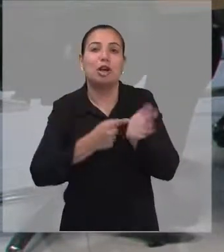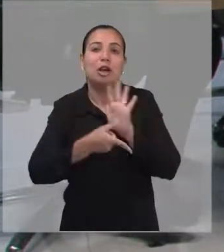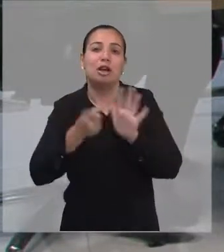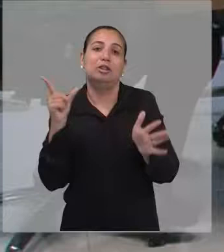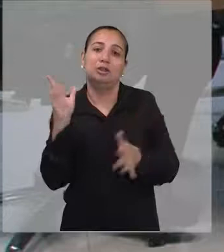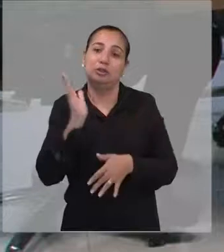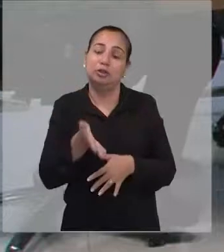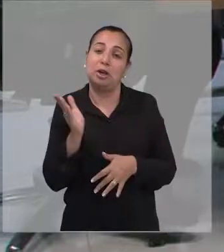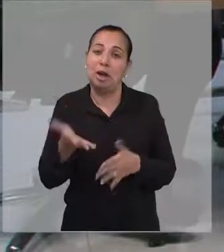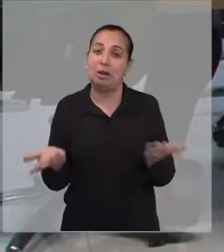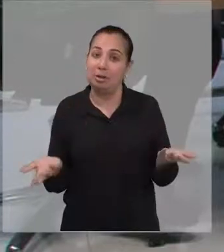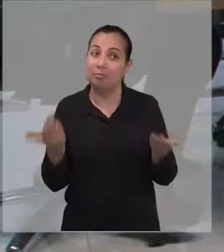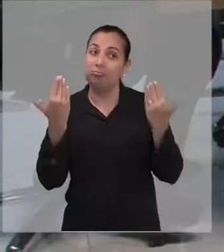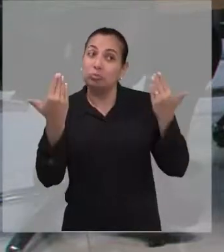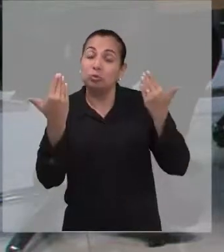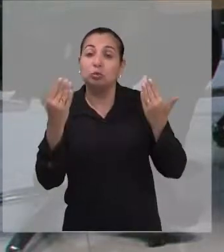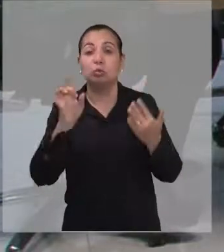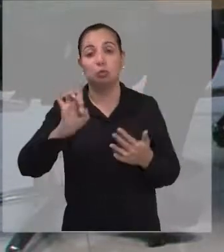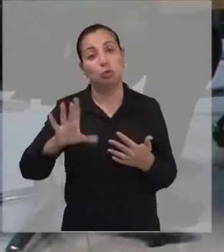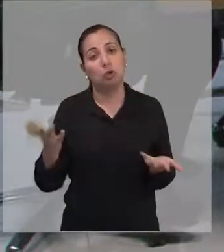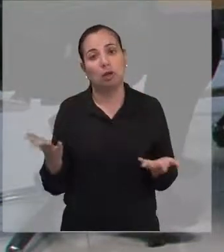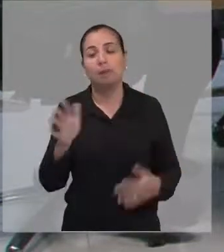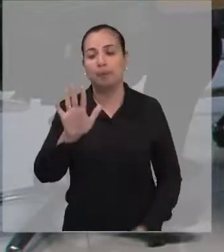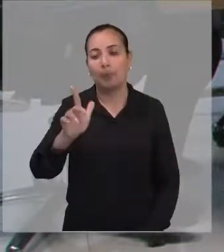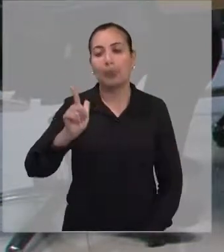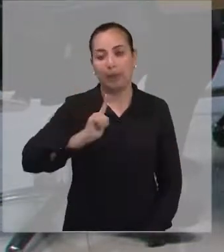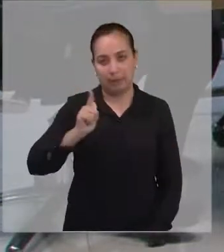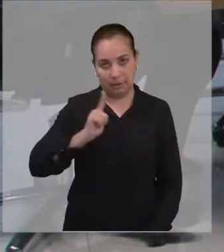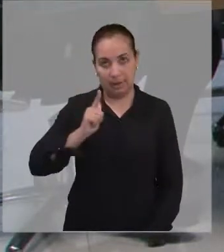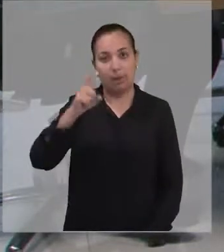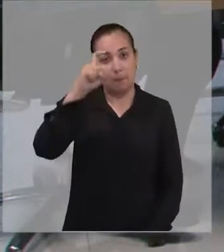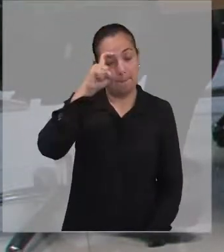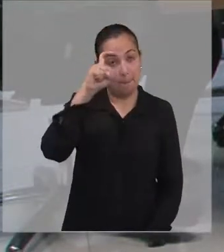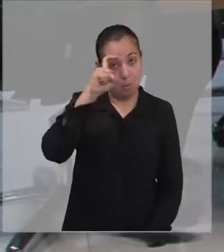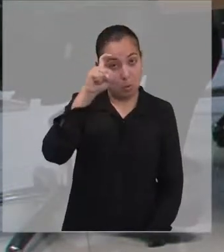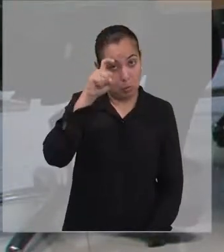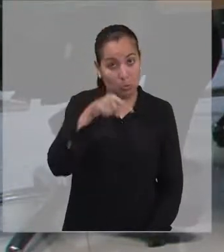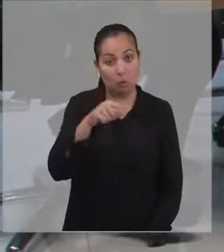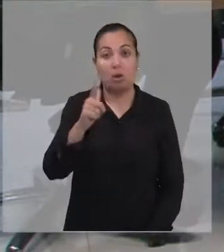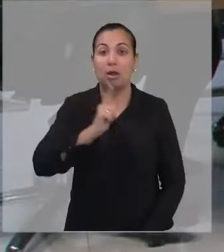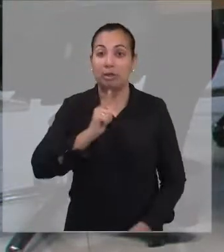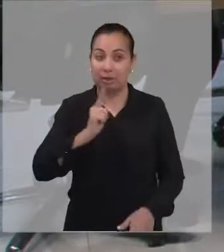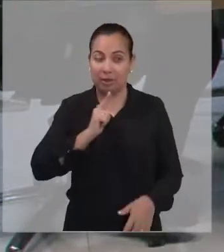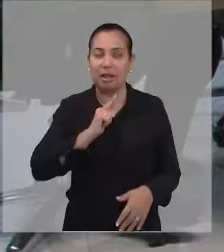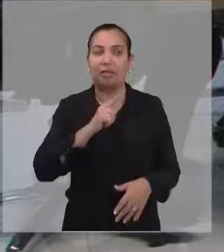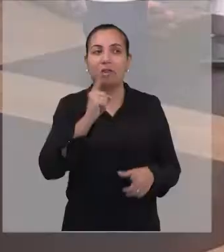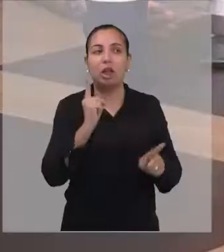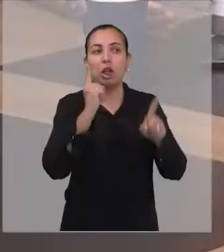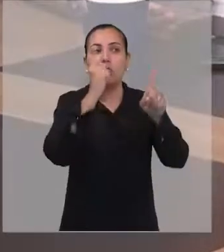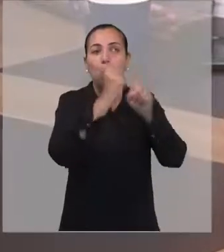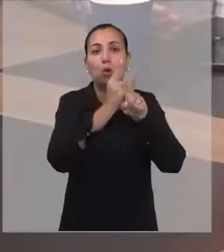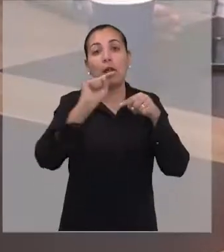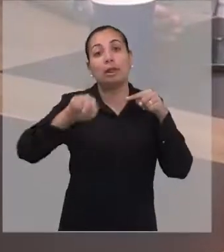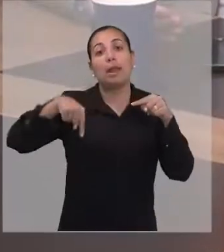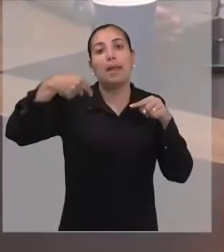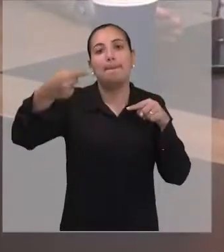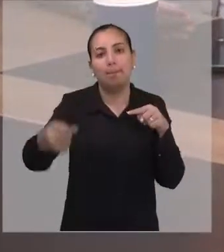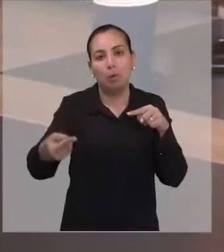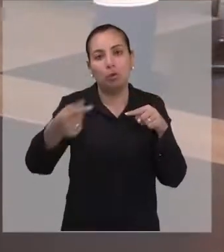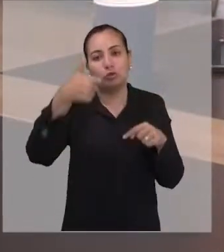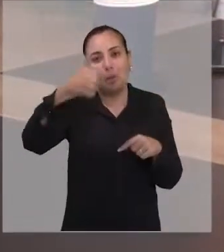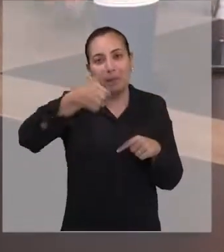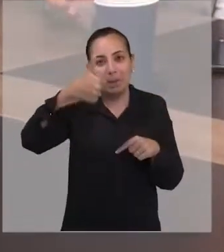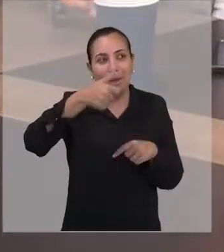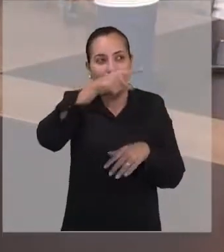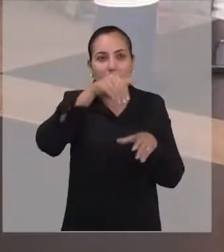informação nesse sentido. A informação que tem, confirmada pelo juiz Moro, é que ele foi procurado depois do primeiro turno.